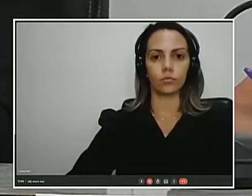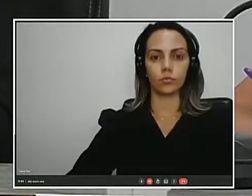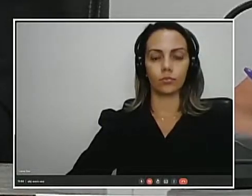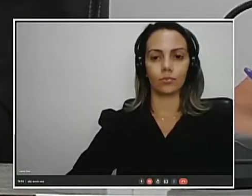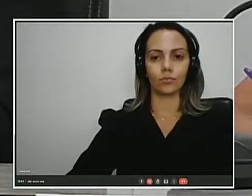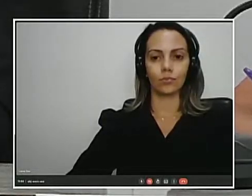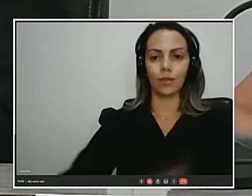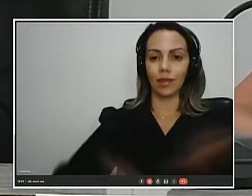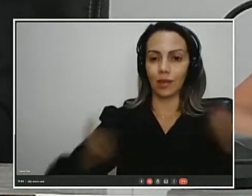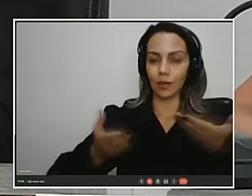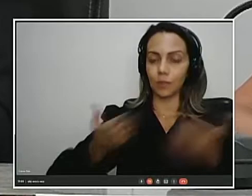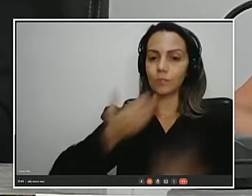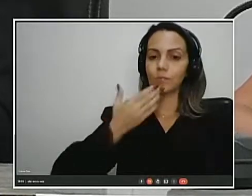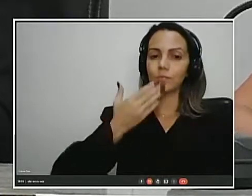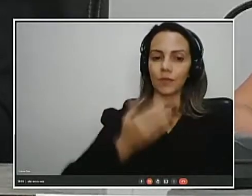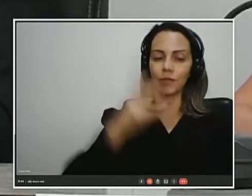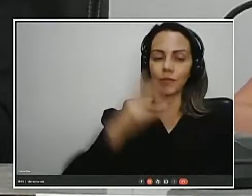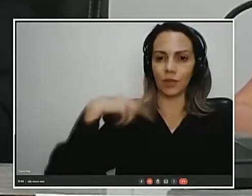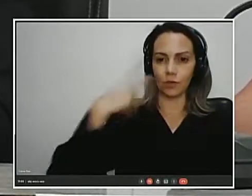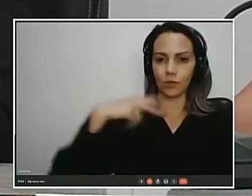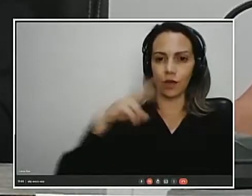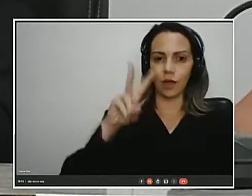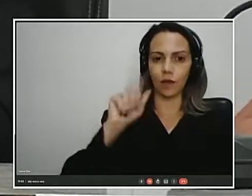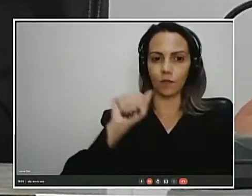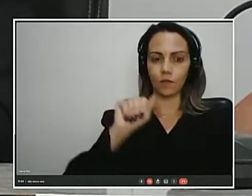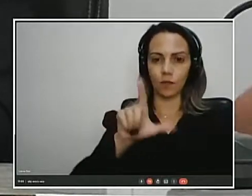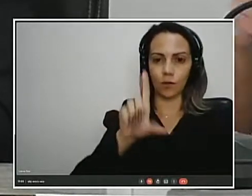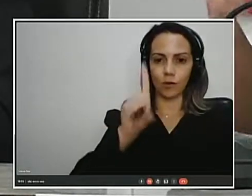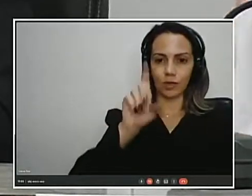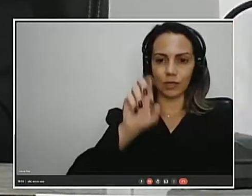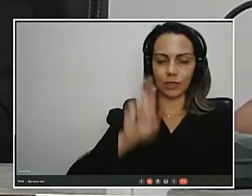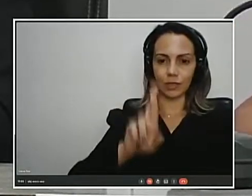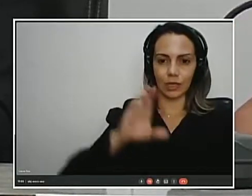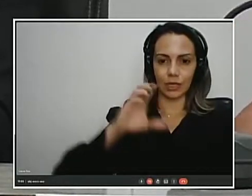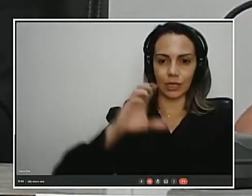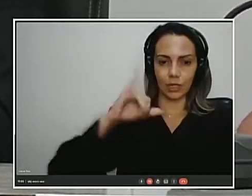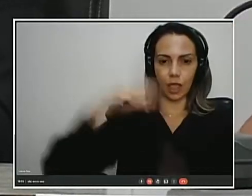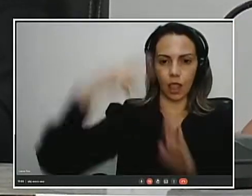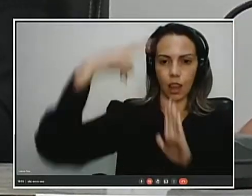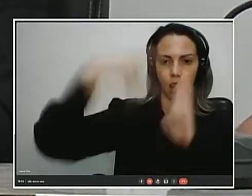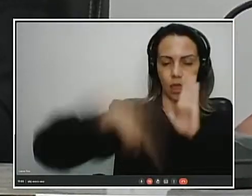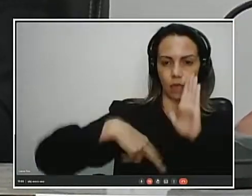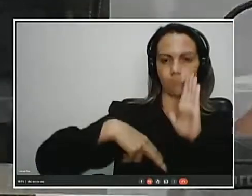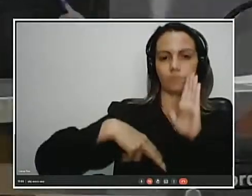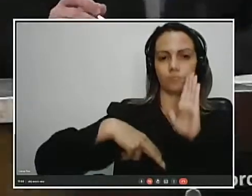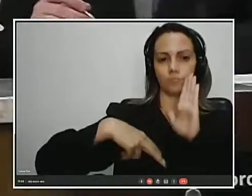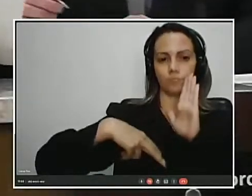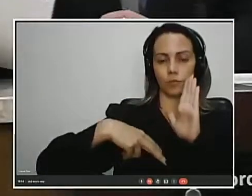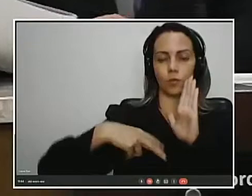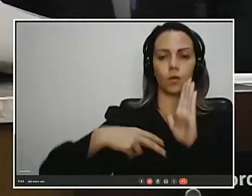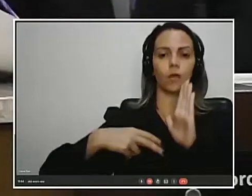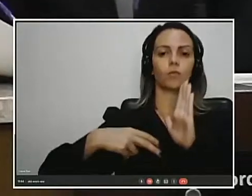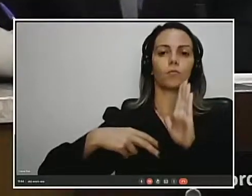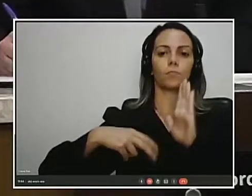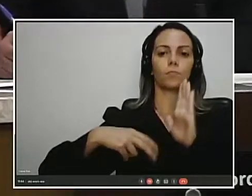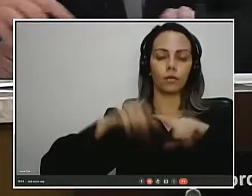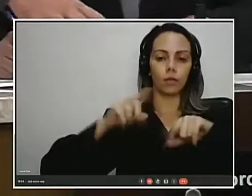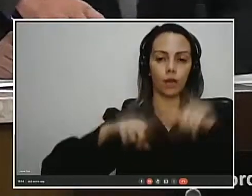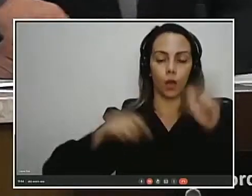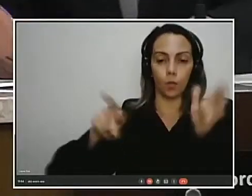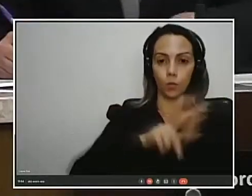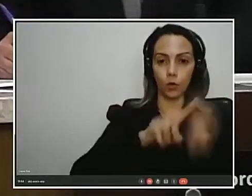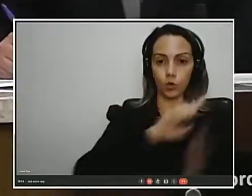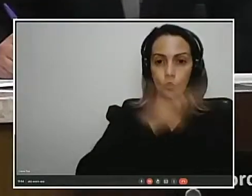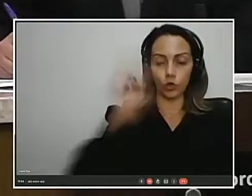Solicito ao vereador Valdecir José Rático para que proceda a leitura da matéria constante no expediente do dia.